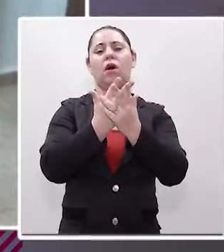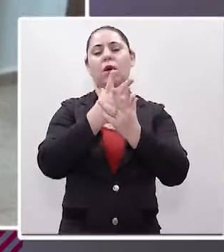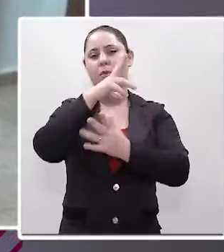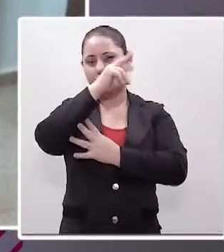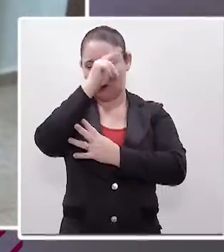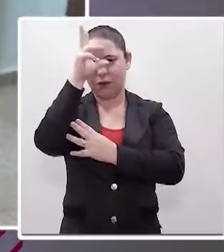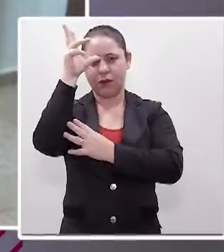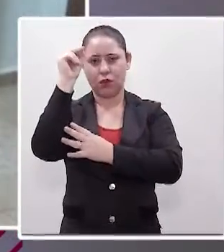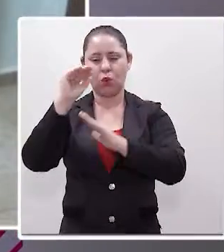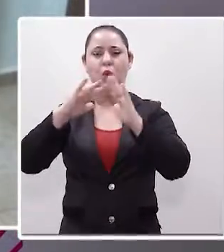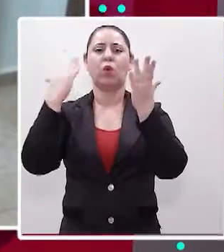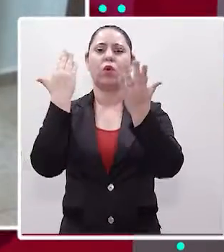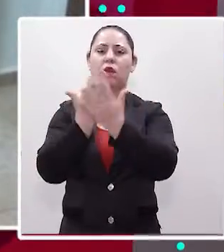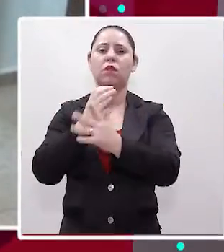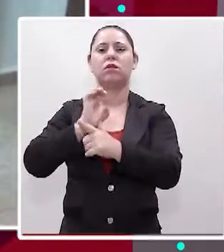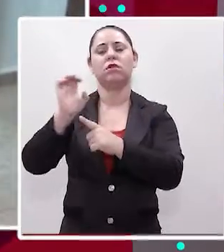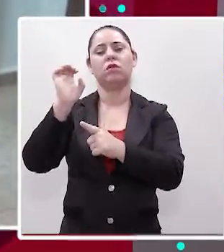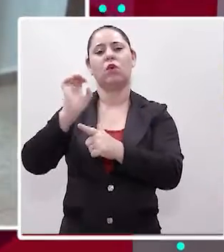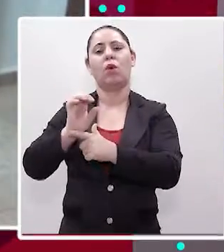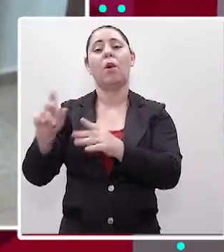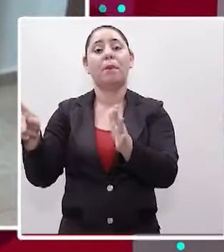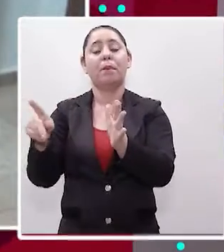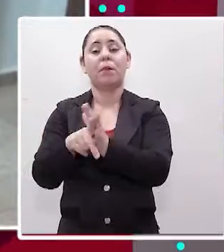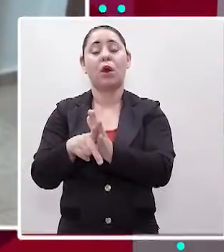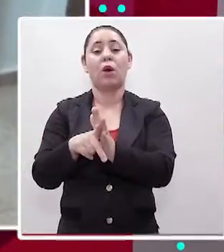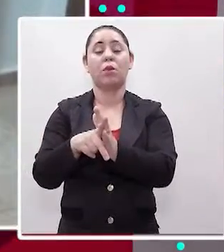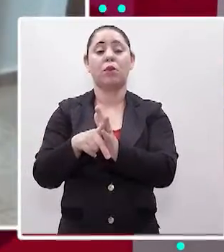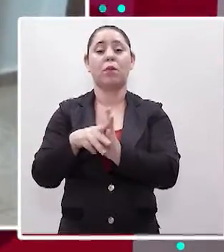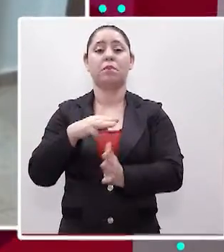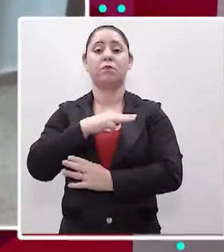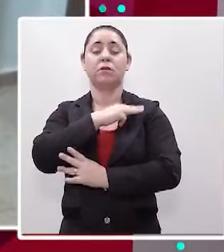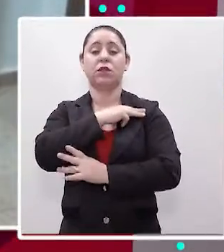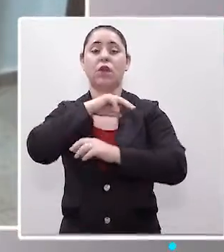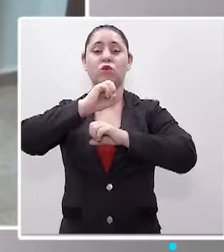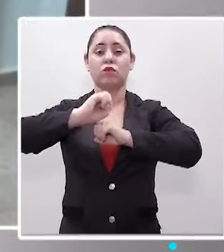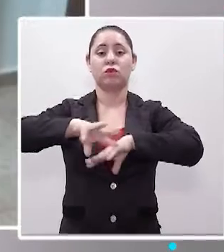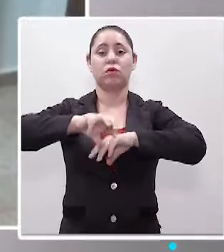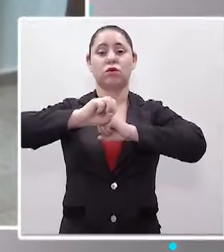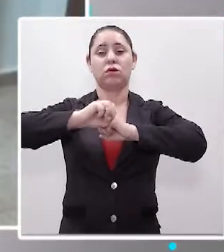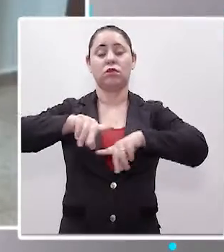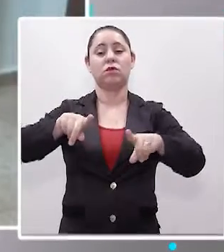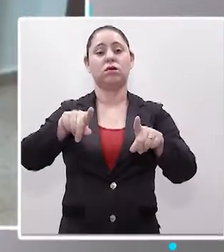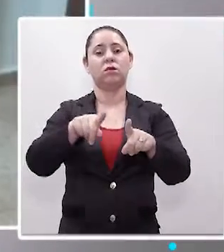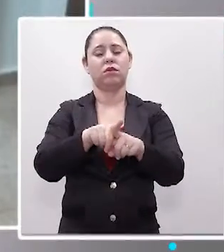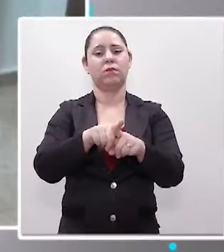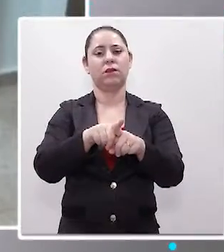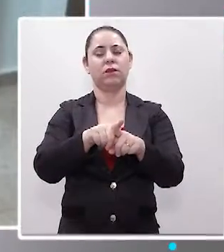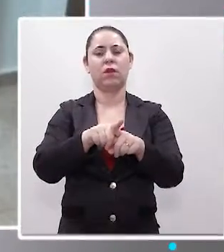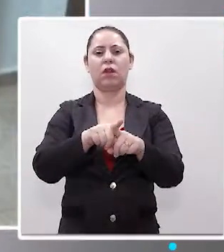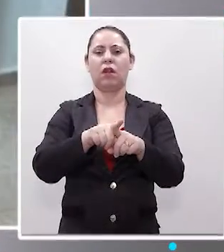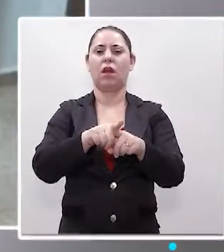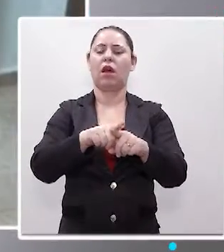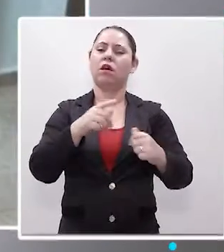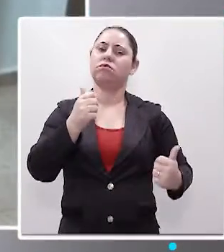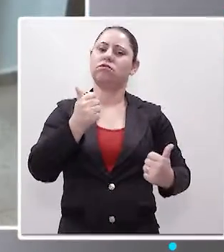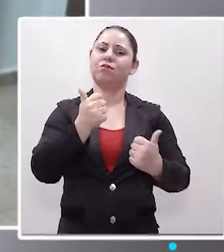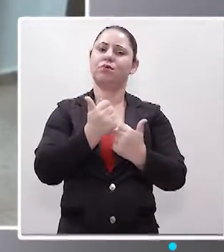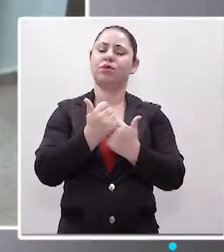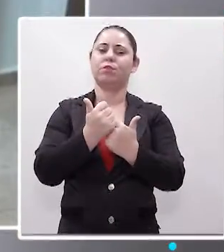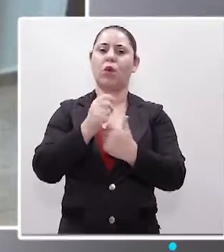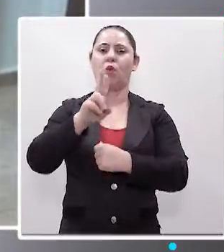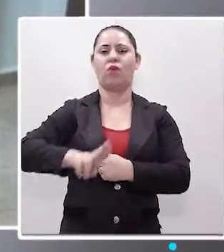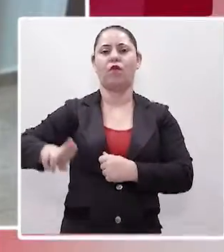municipais menores, sejam as redes estaduais, né, o próprio Ministério da Educação atendeu